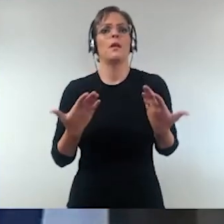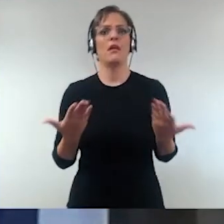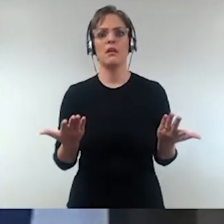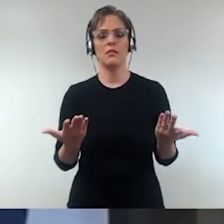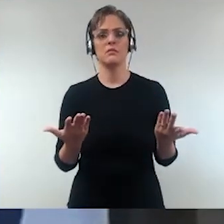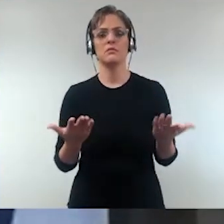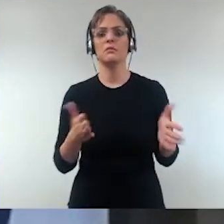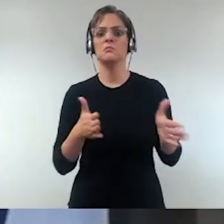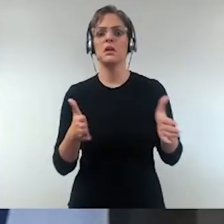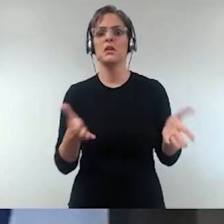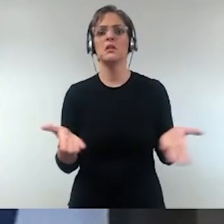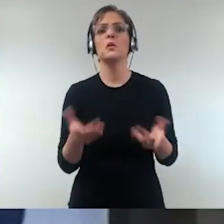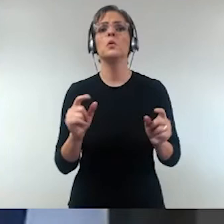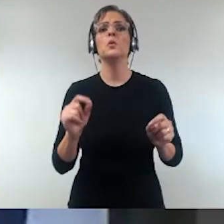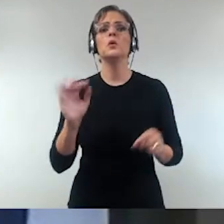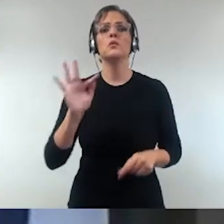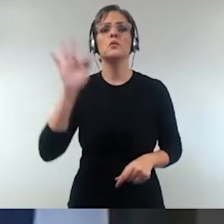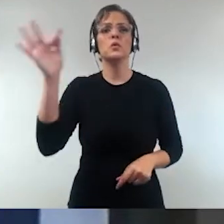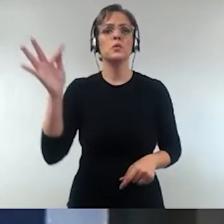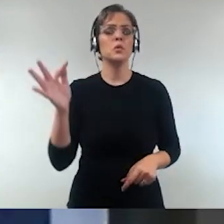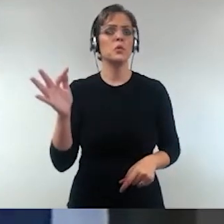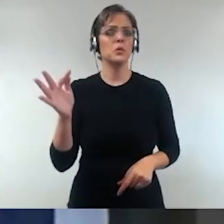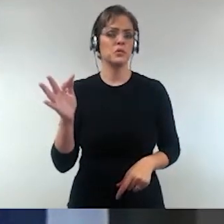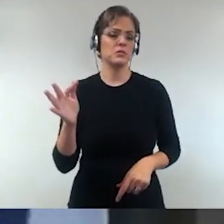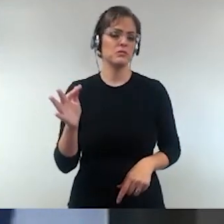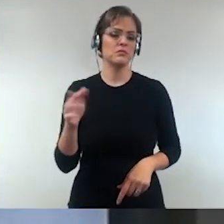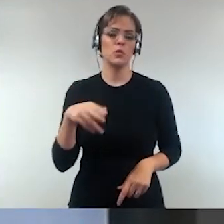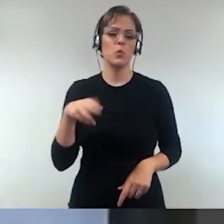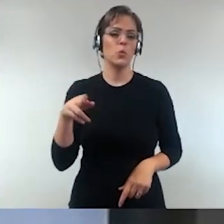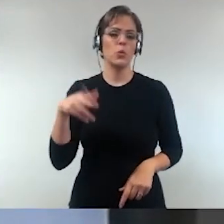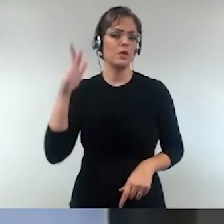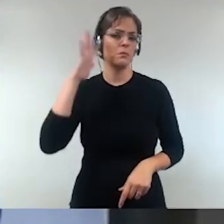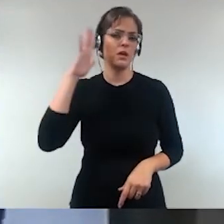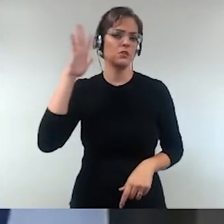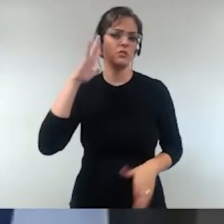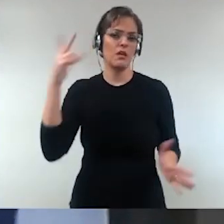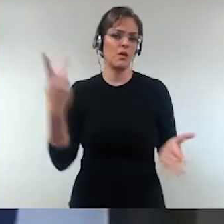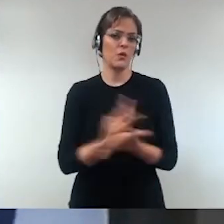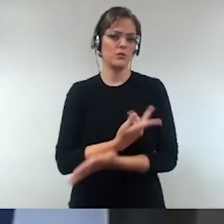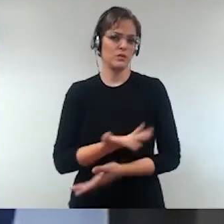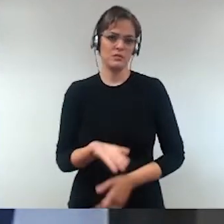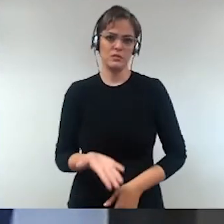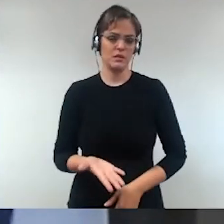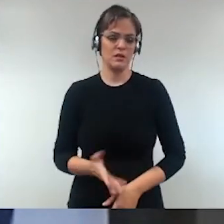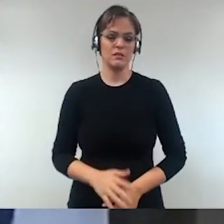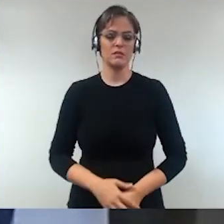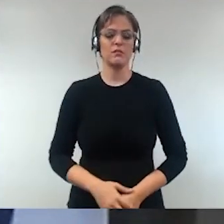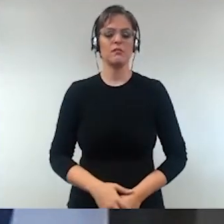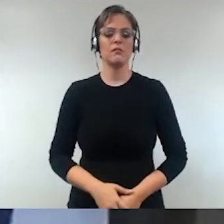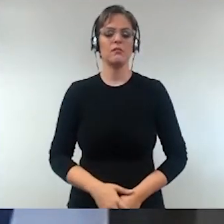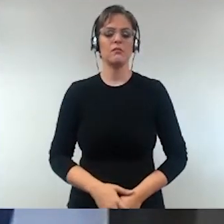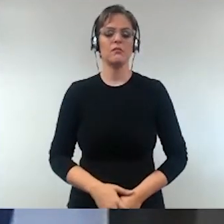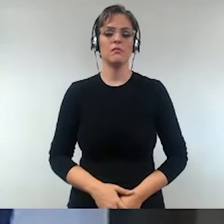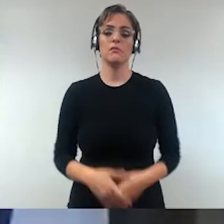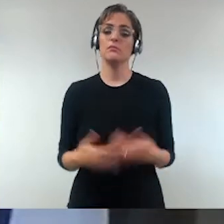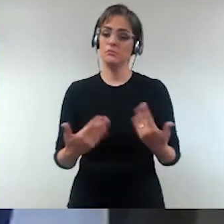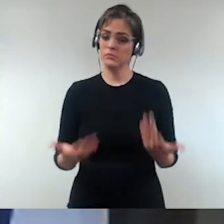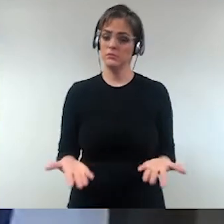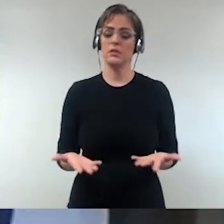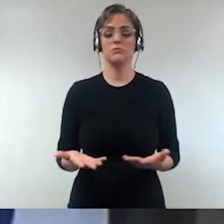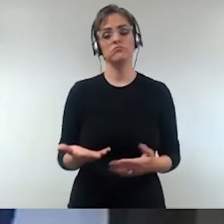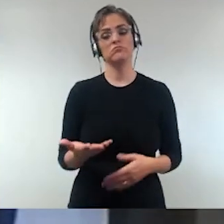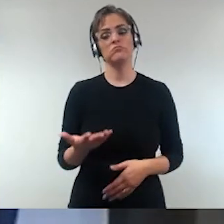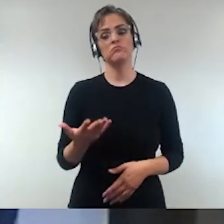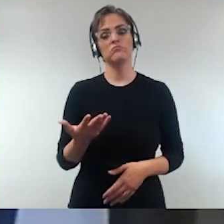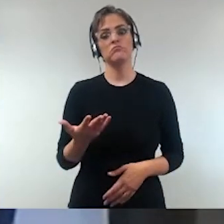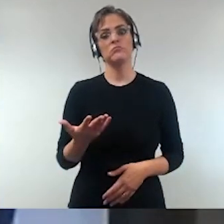podia estar por vir, mas ninguém podia adivinhar que viria e nem queria pensar nele. Ele está aí e a gente realmente